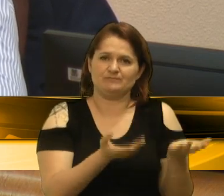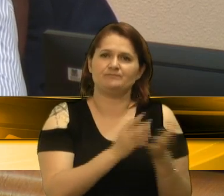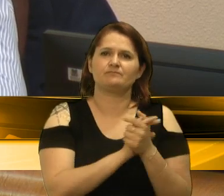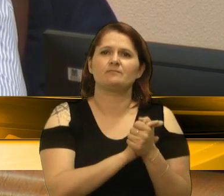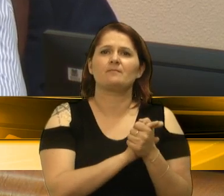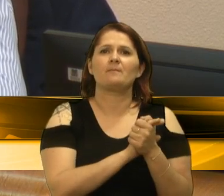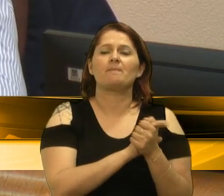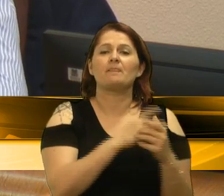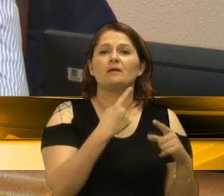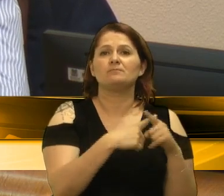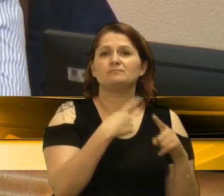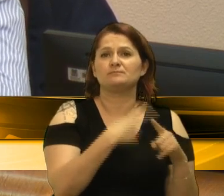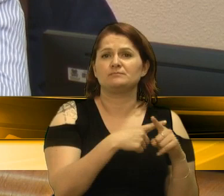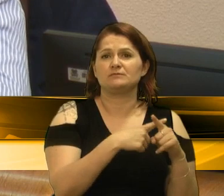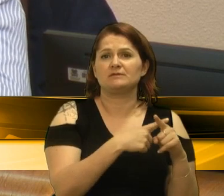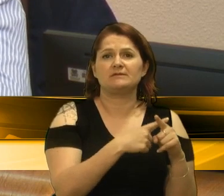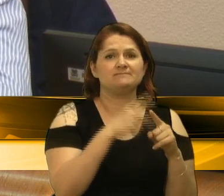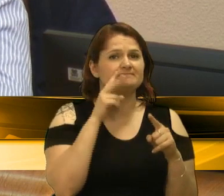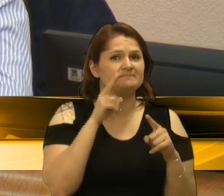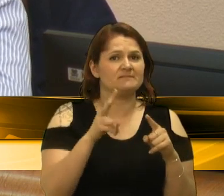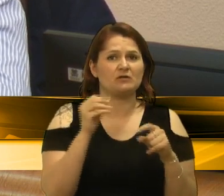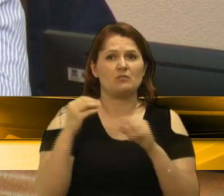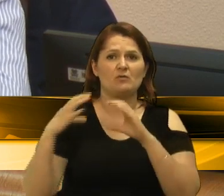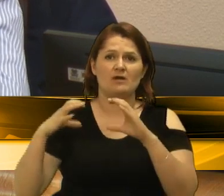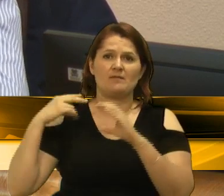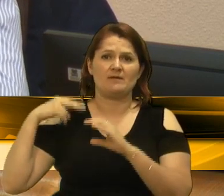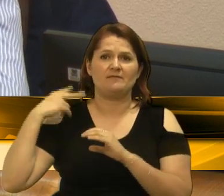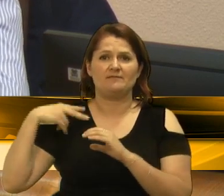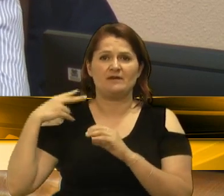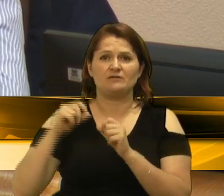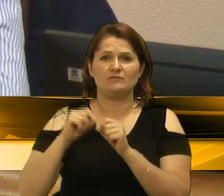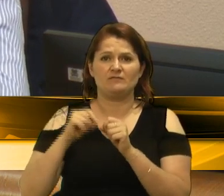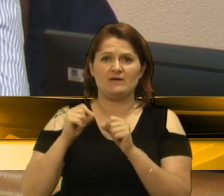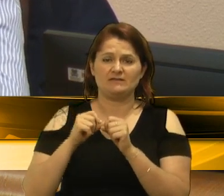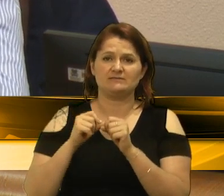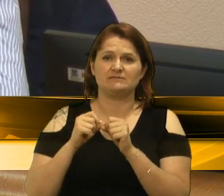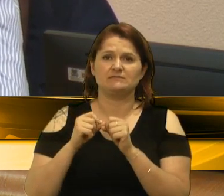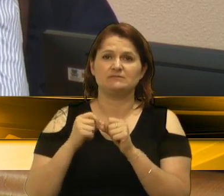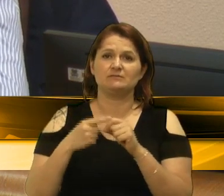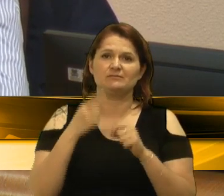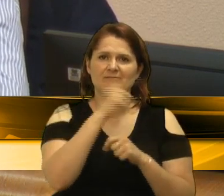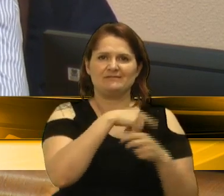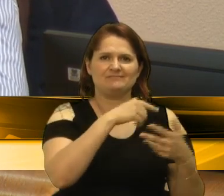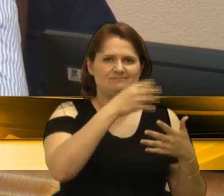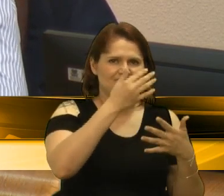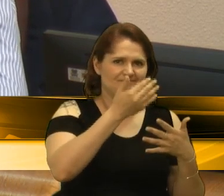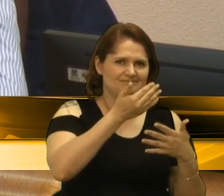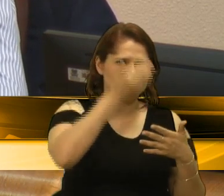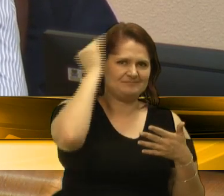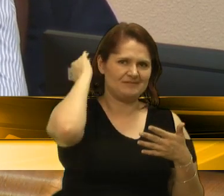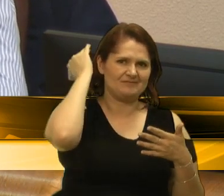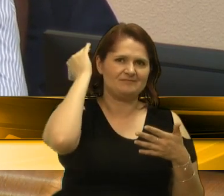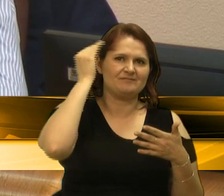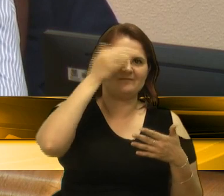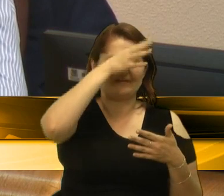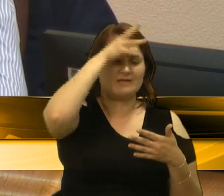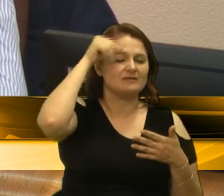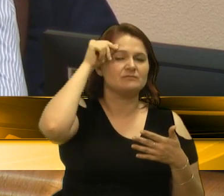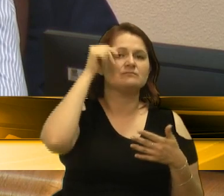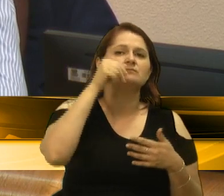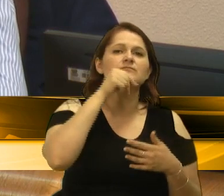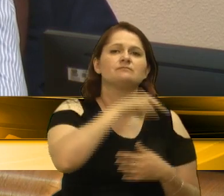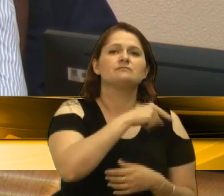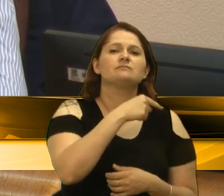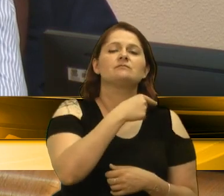subsidiar a Câmara na análise se há excesso regulamentador do ato emanado pelo chefe do Executivo local, sinaliza-se o que o Supremo